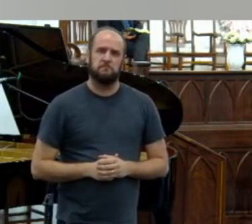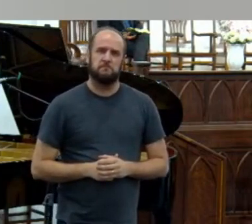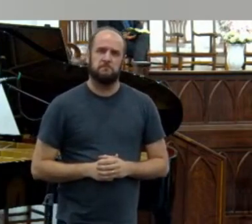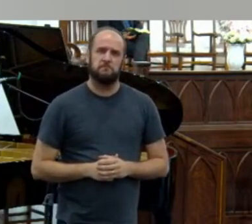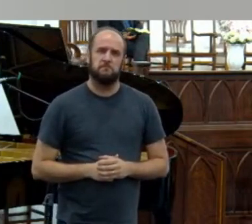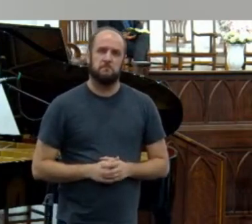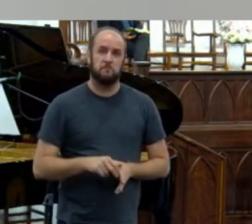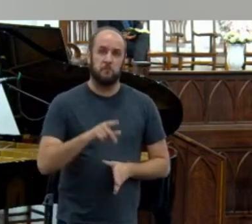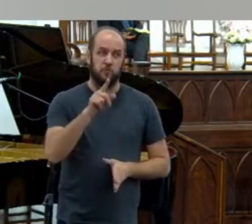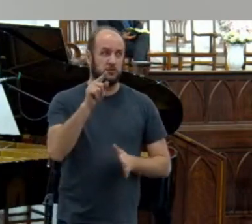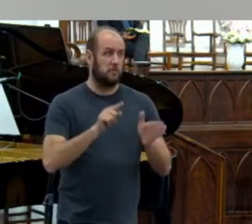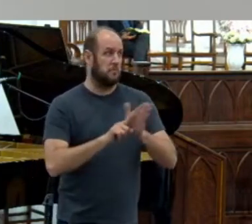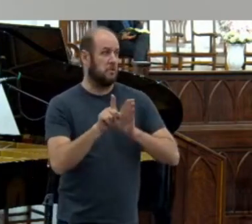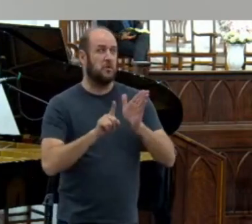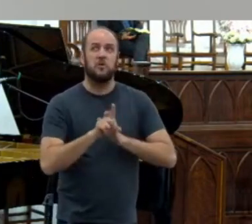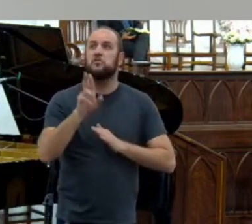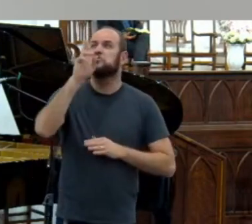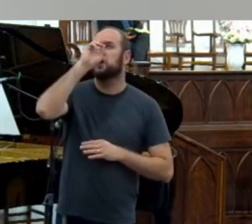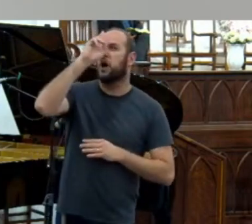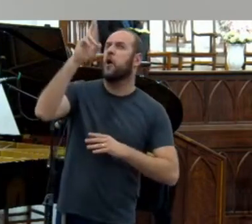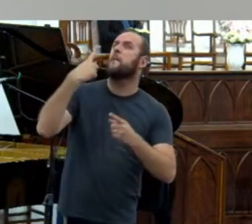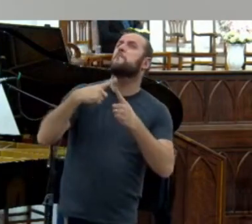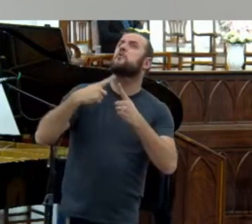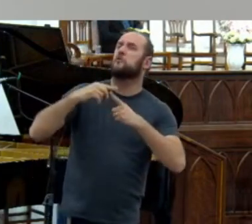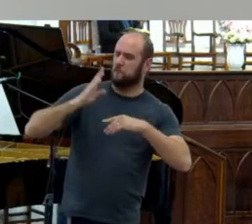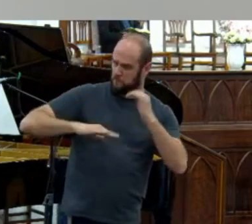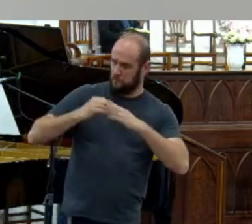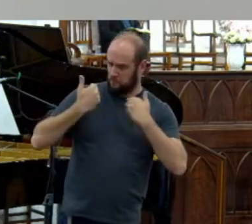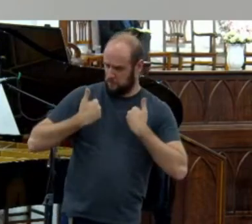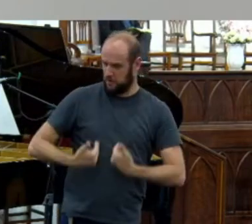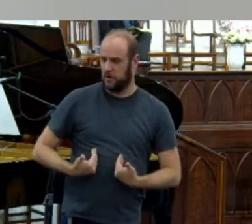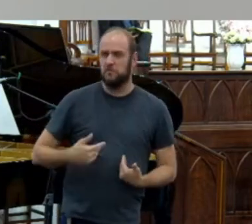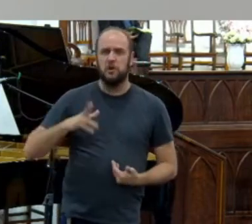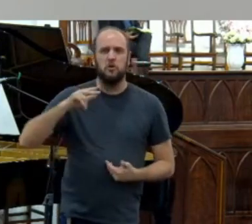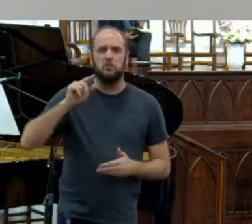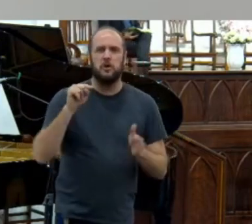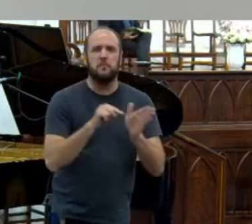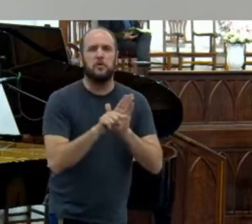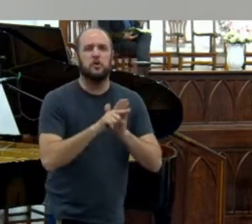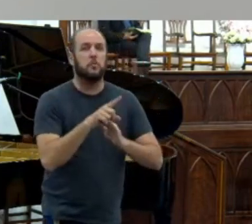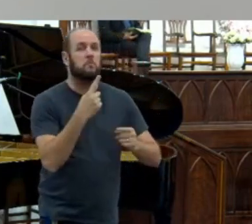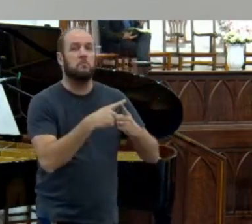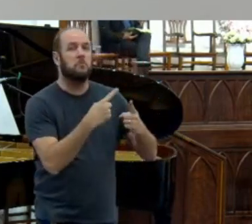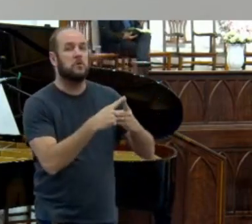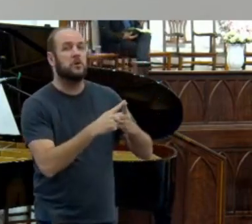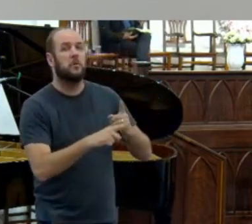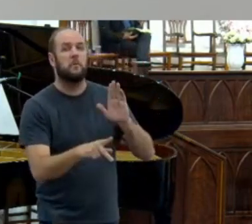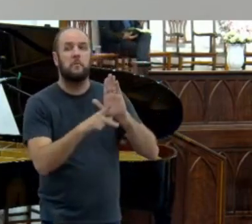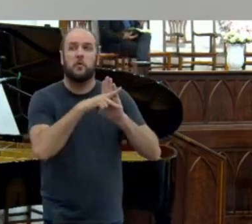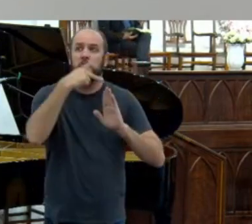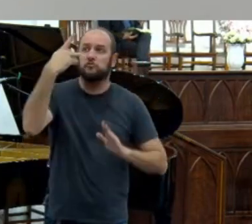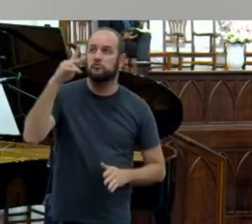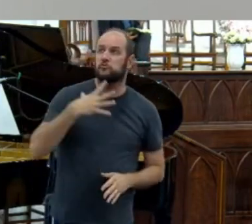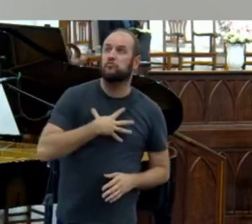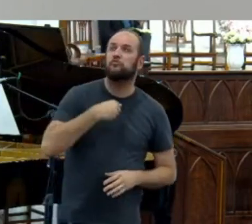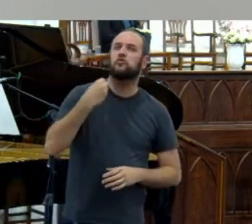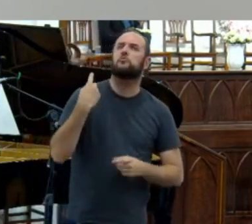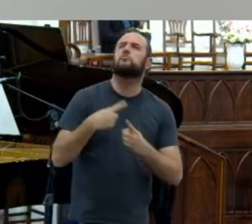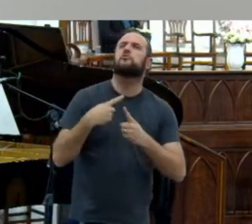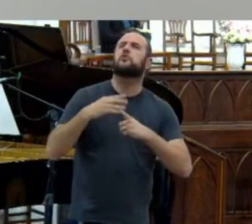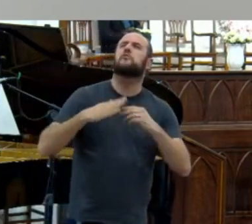Você se pergunta: Senhor, por que tu fazes isto comigo? Mas nunca perguntou por que fizeste com o teu próprio filho.